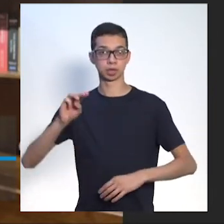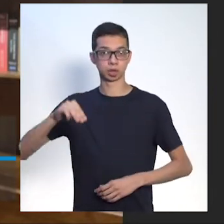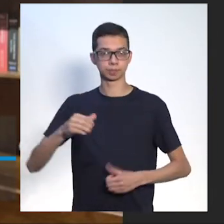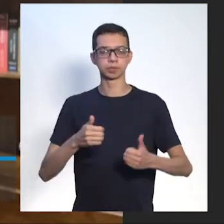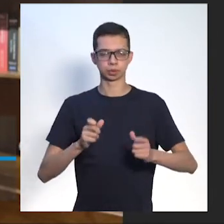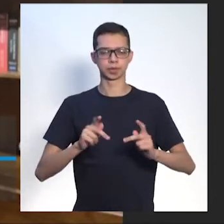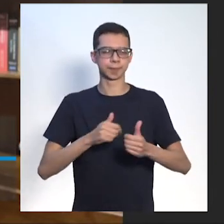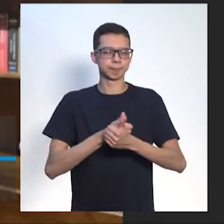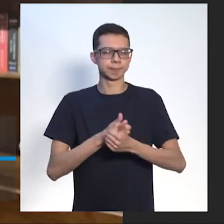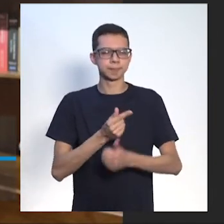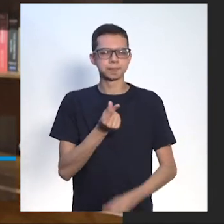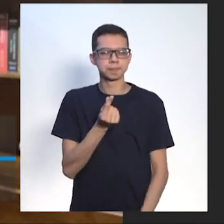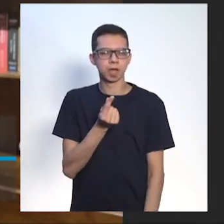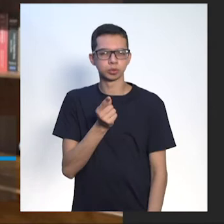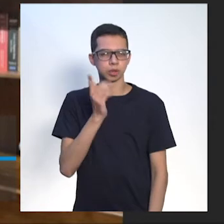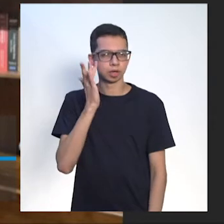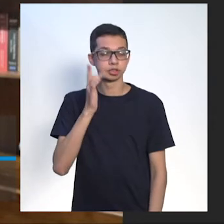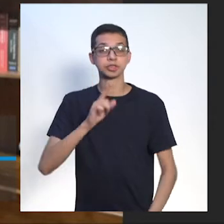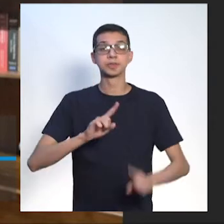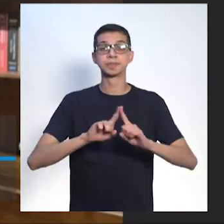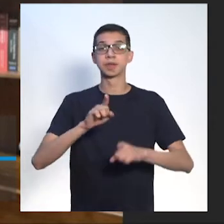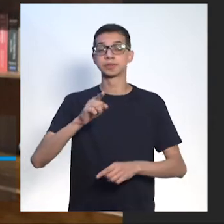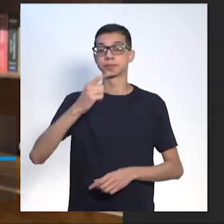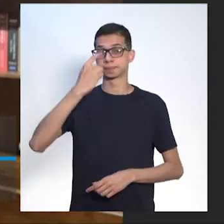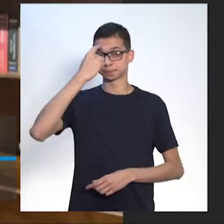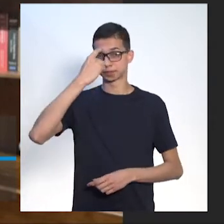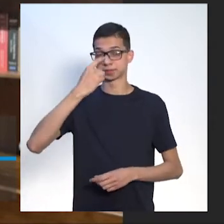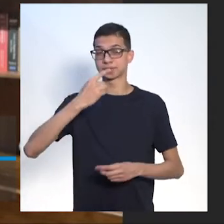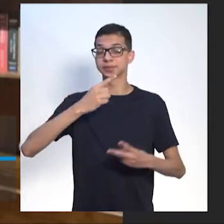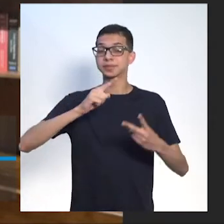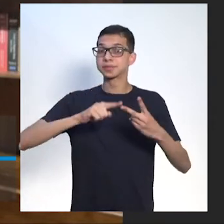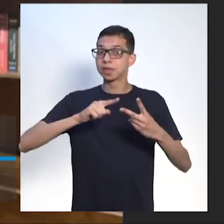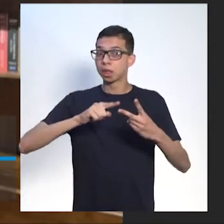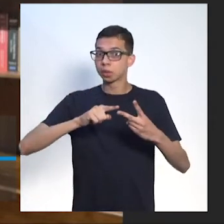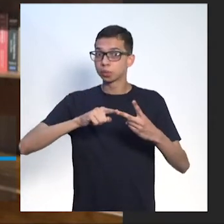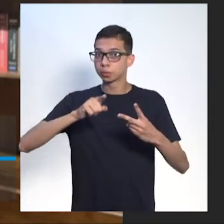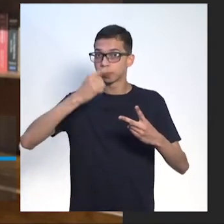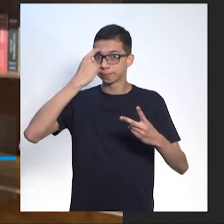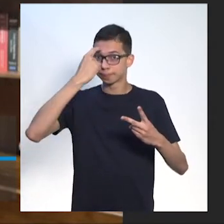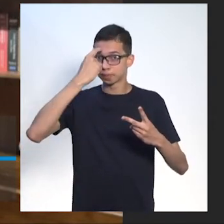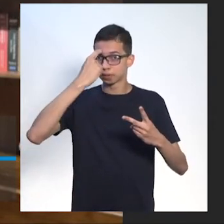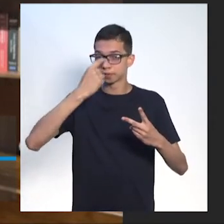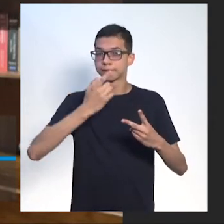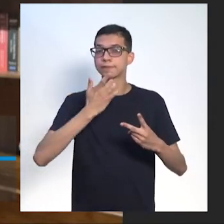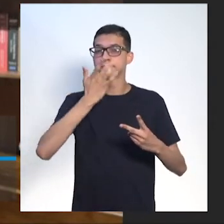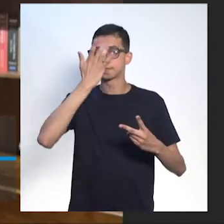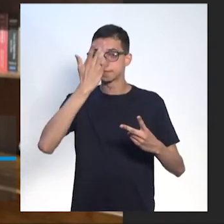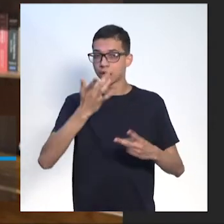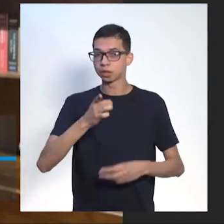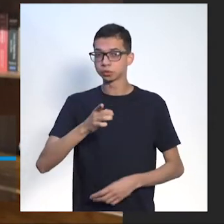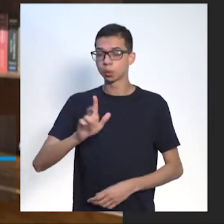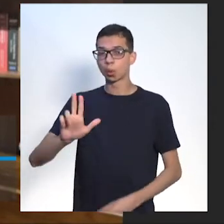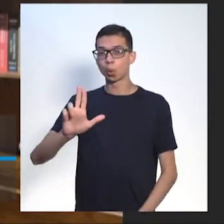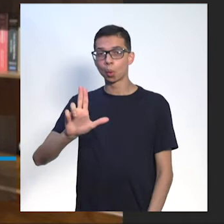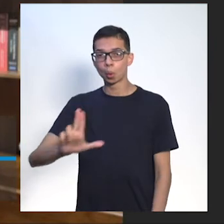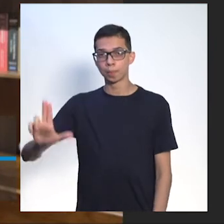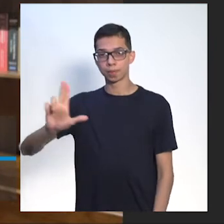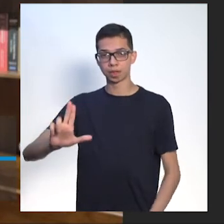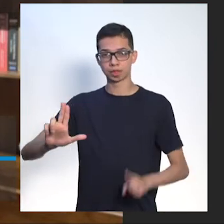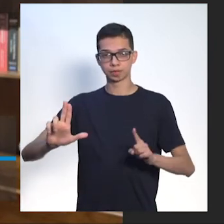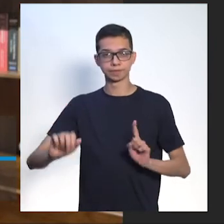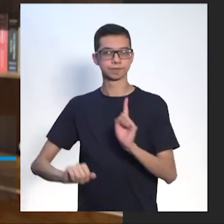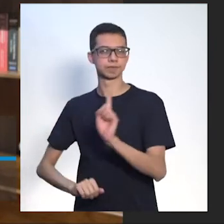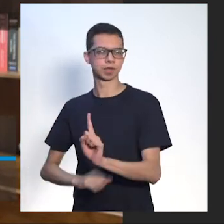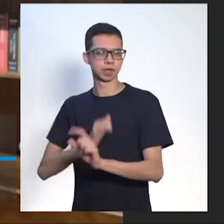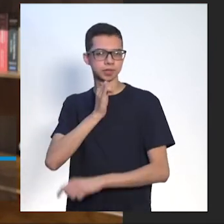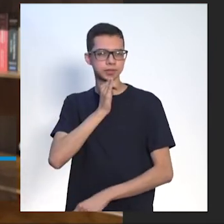pergunta. É fácil ir da minha casa até Uberlândia? Tem ônibus? Quanto custa esse